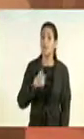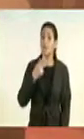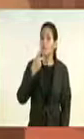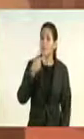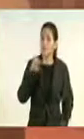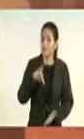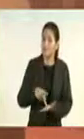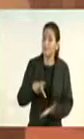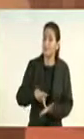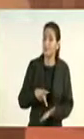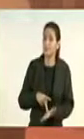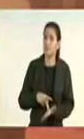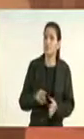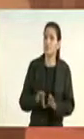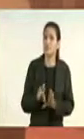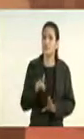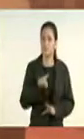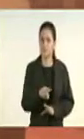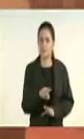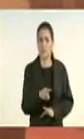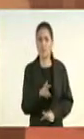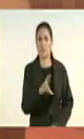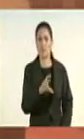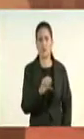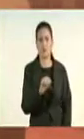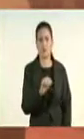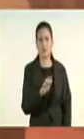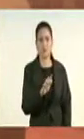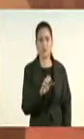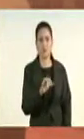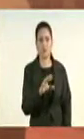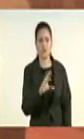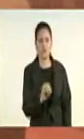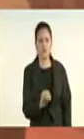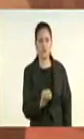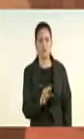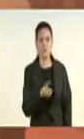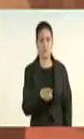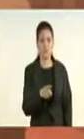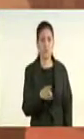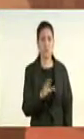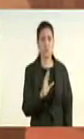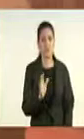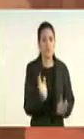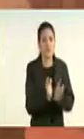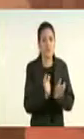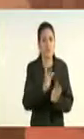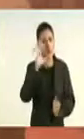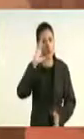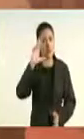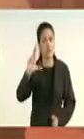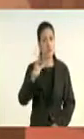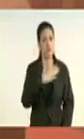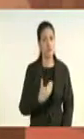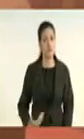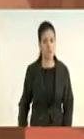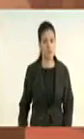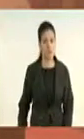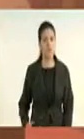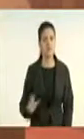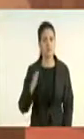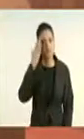Excelência, que é líder do governo, que já subiu para demonstrar de que forma age o governador Flávio Dino, que